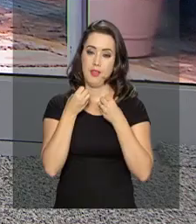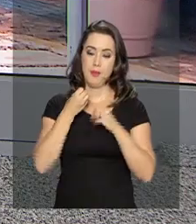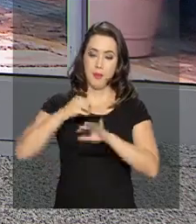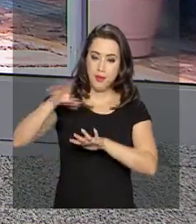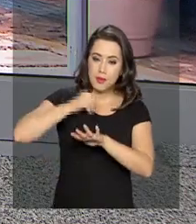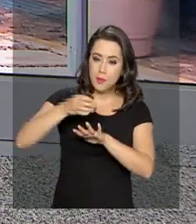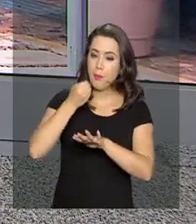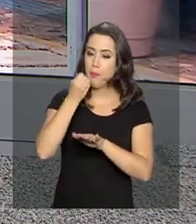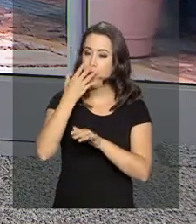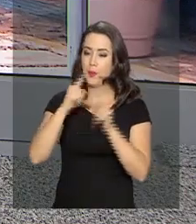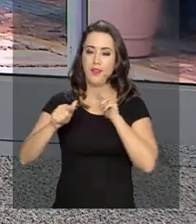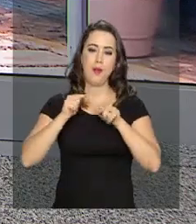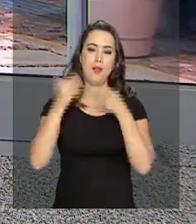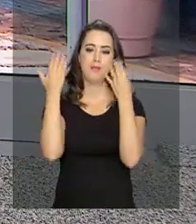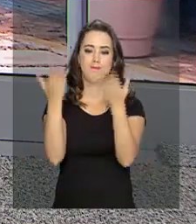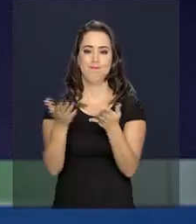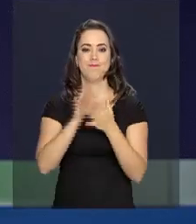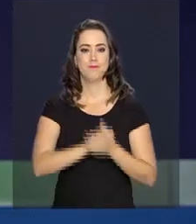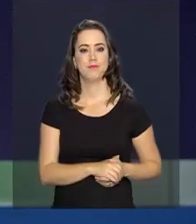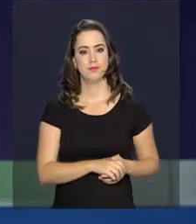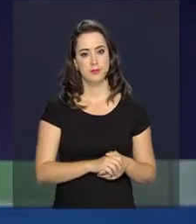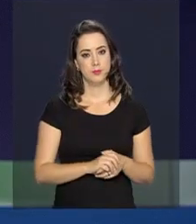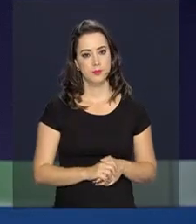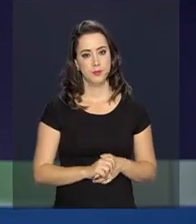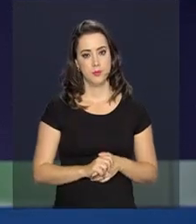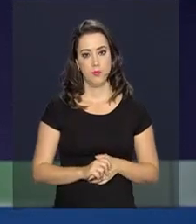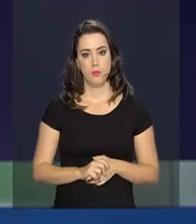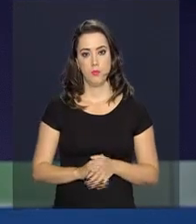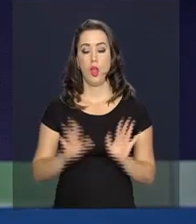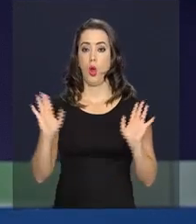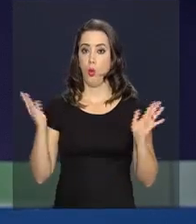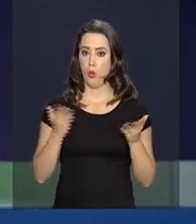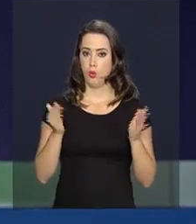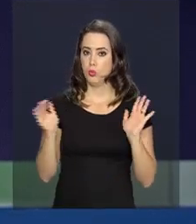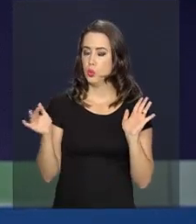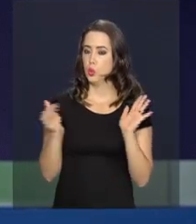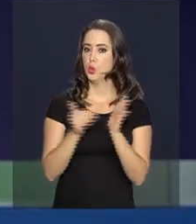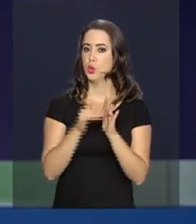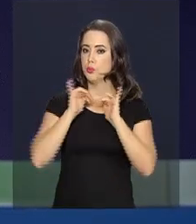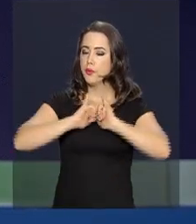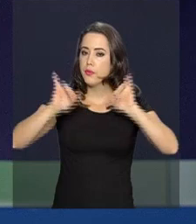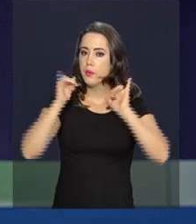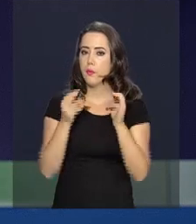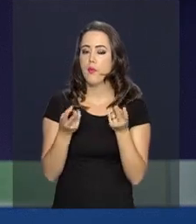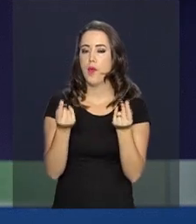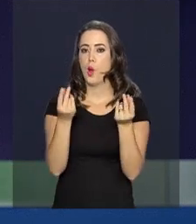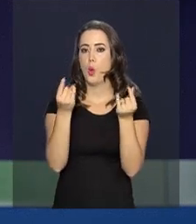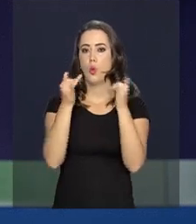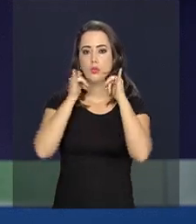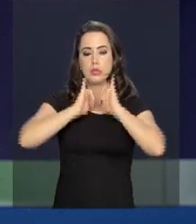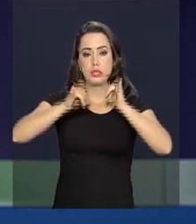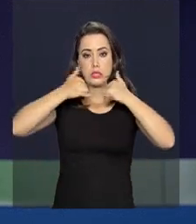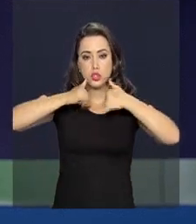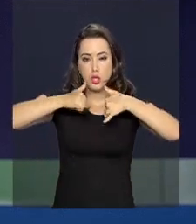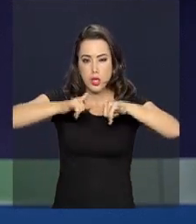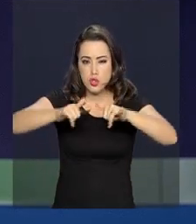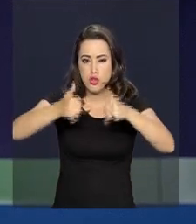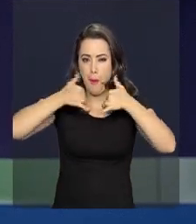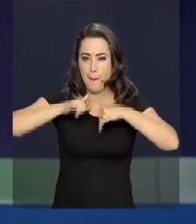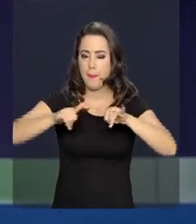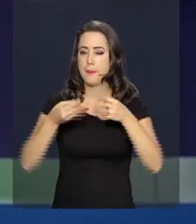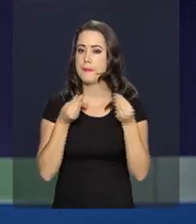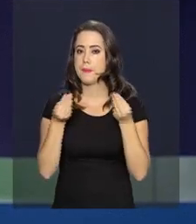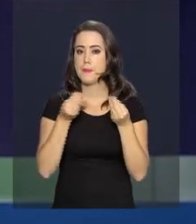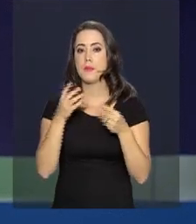Um bom trabalho aí no CCBB. E uma última notícia sobre as contas de luz. No mês de dezembro, a